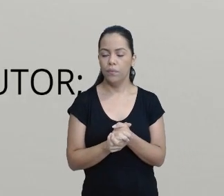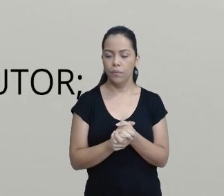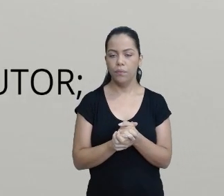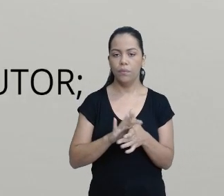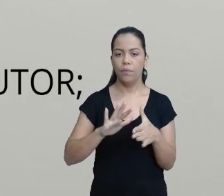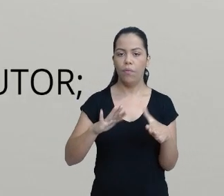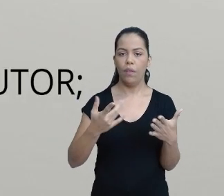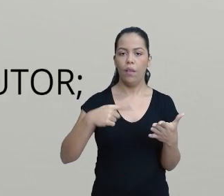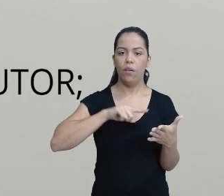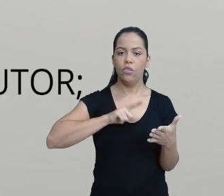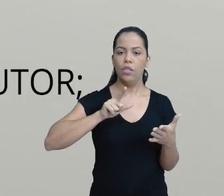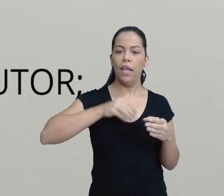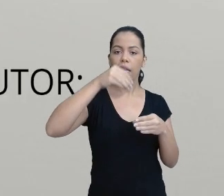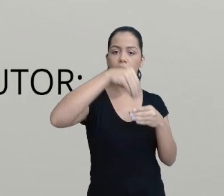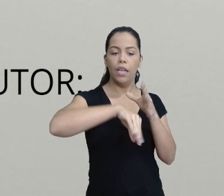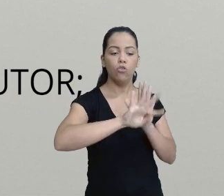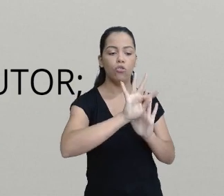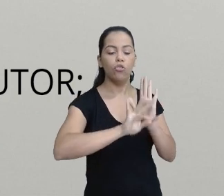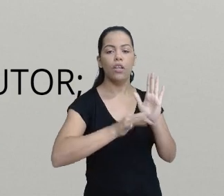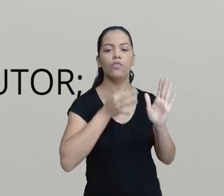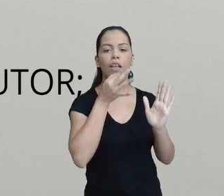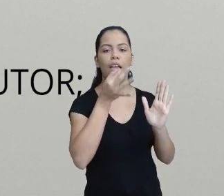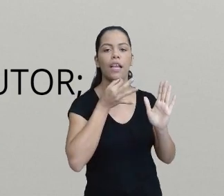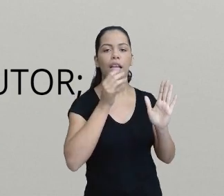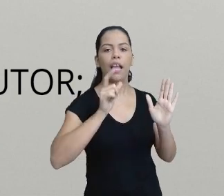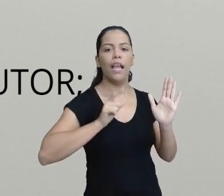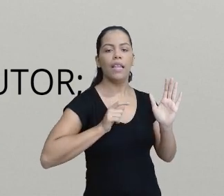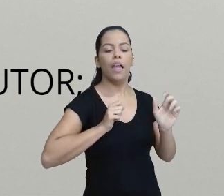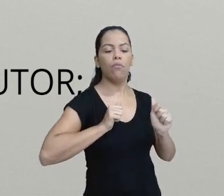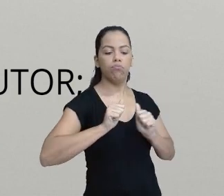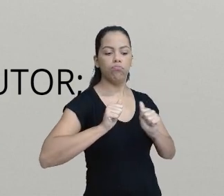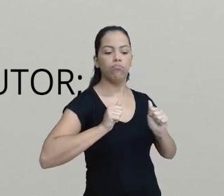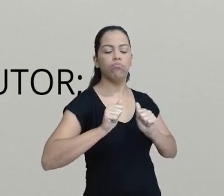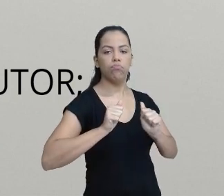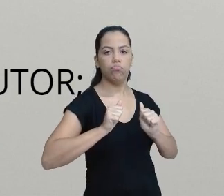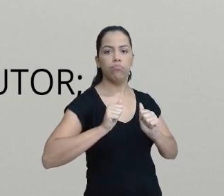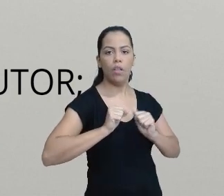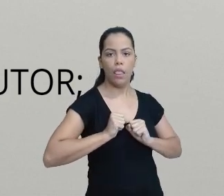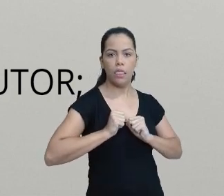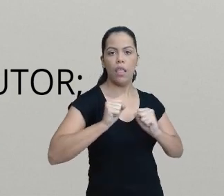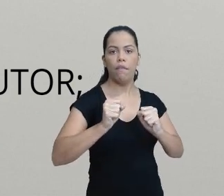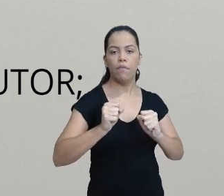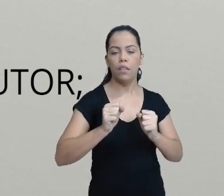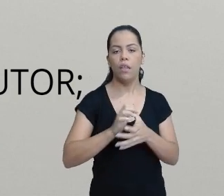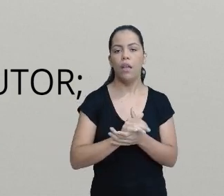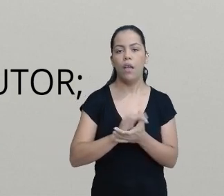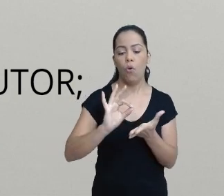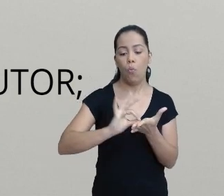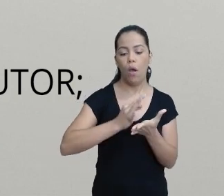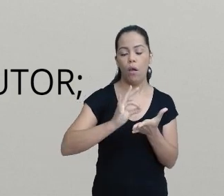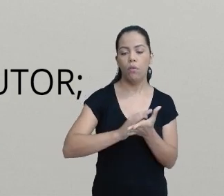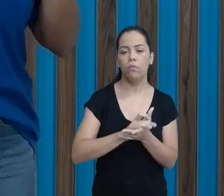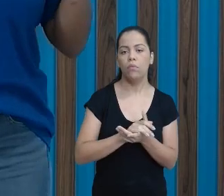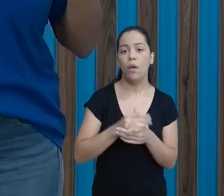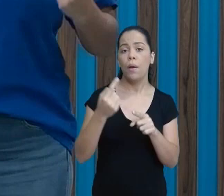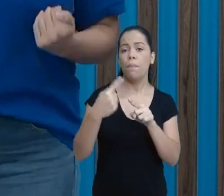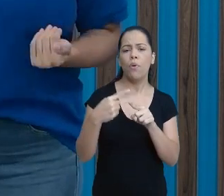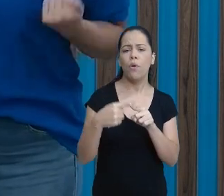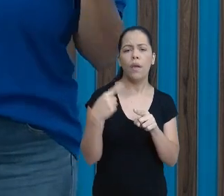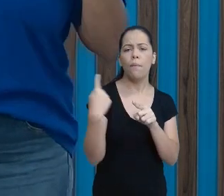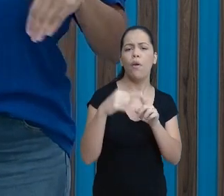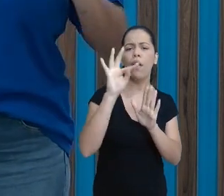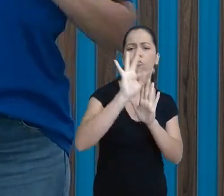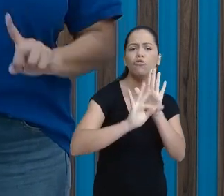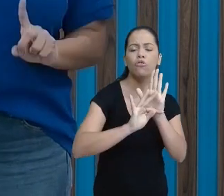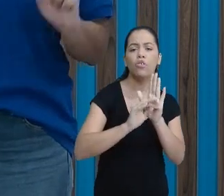na resenha crítica, esse posicionamento do autor. Por quê? Porque é um gênero,